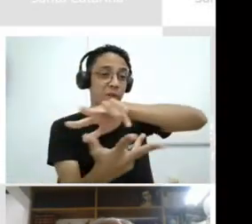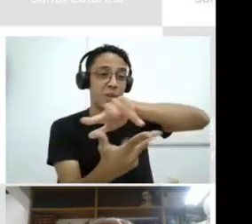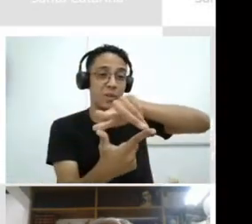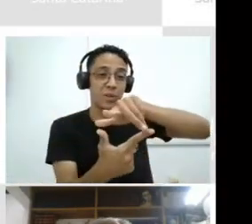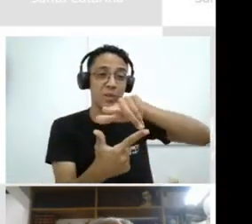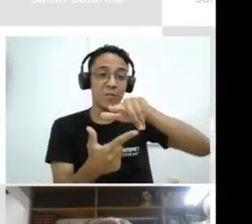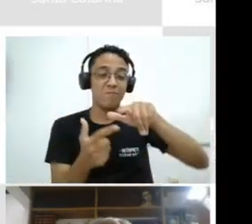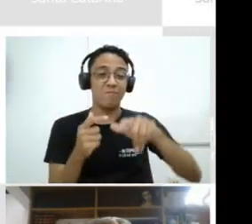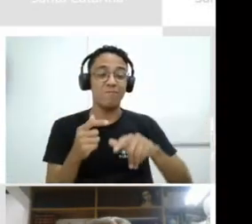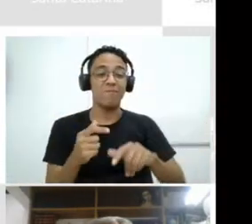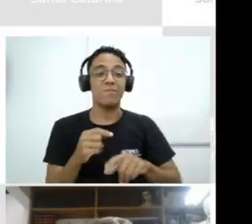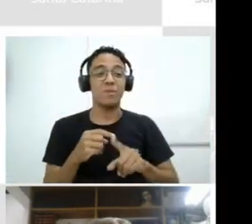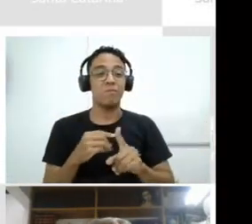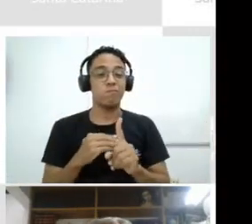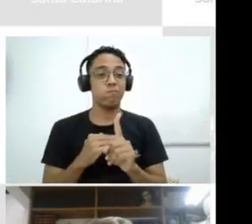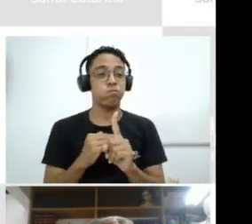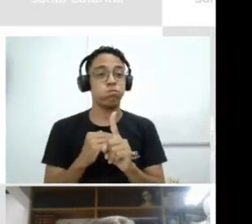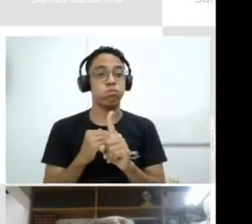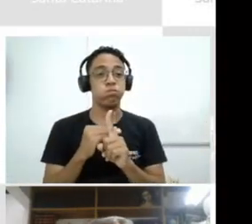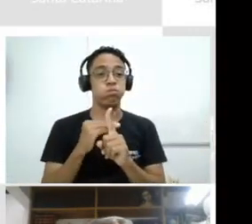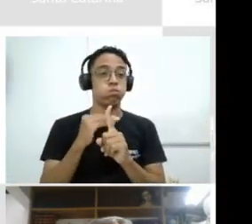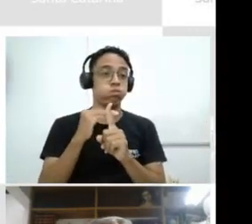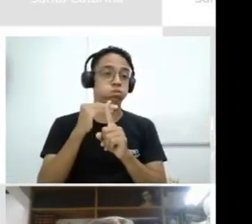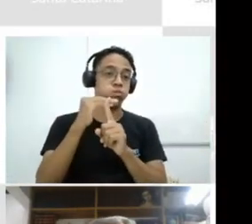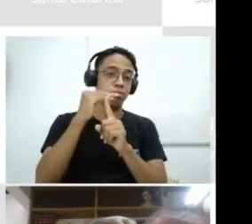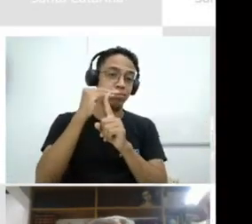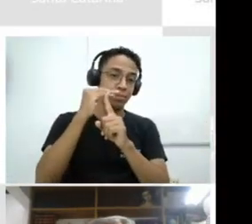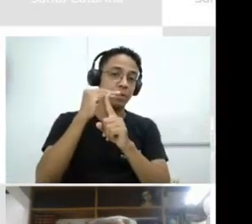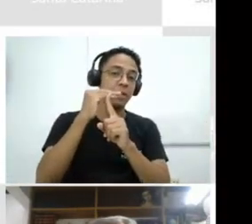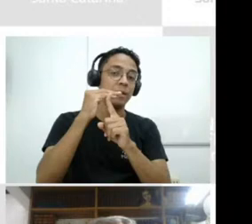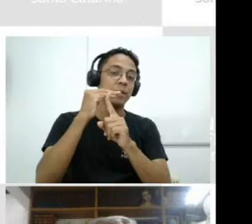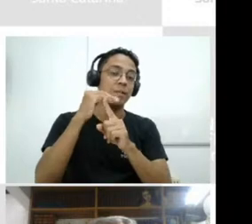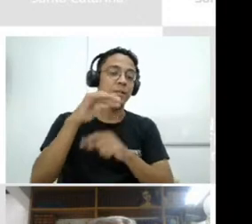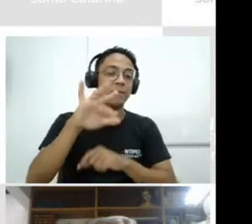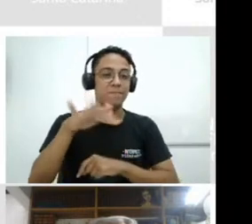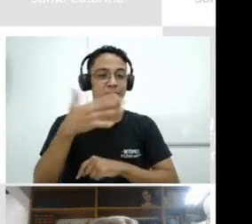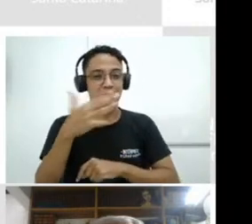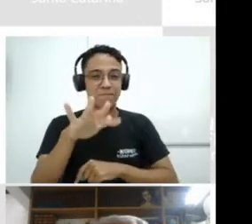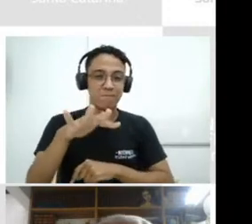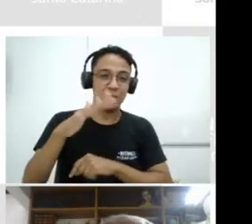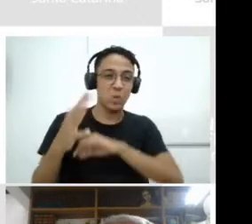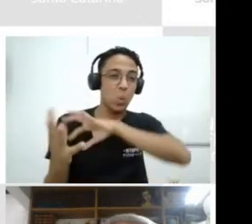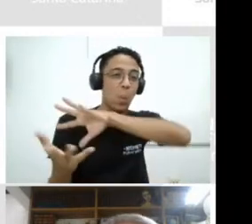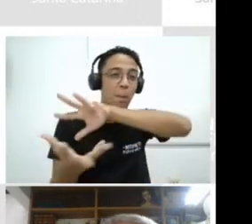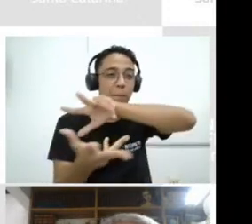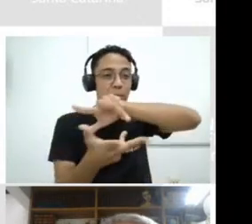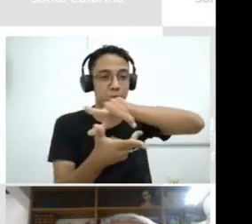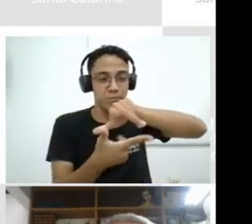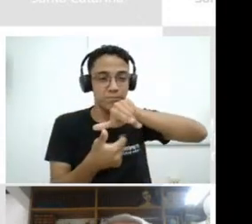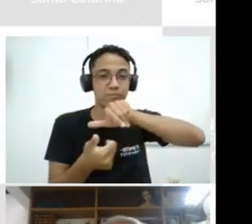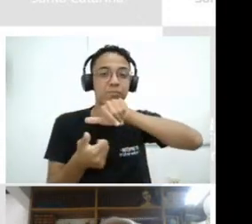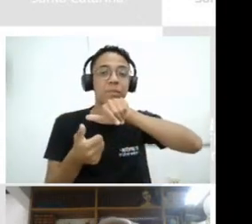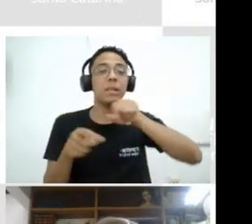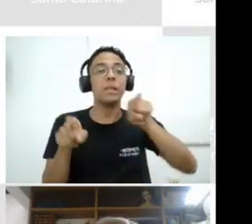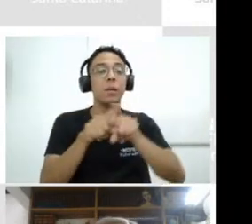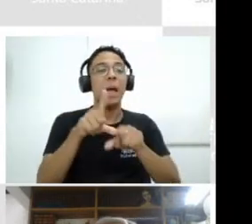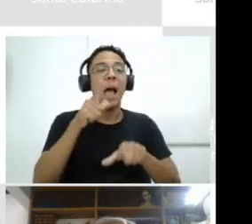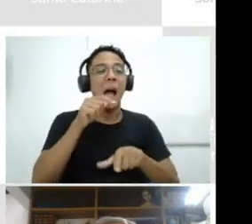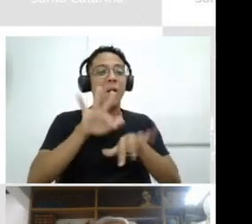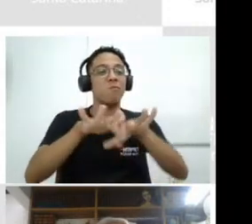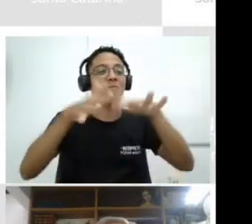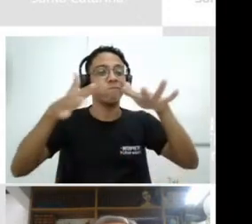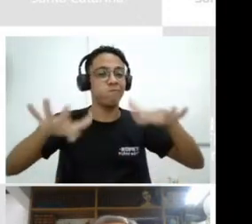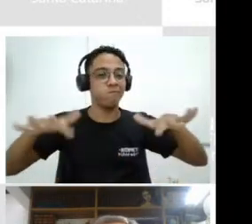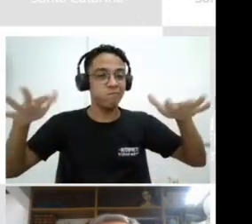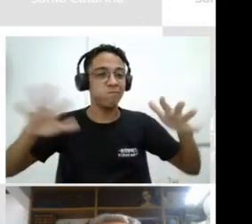2 graus Celsius, um aquecimento médio global, superficial médio global, terrestre e marítimo combinados,